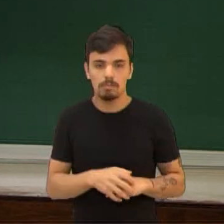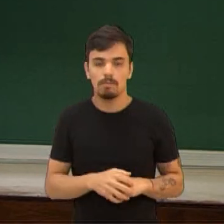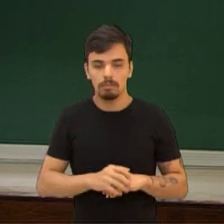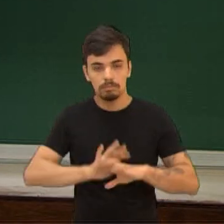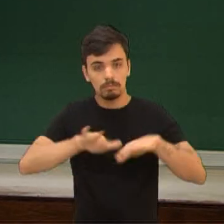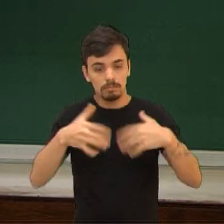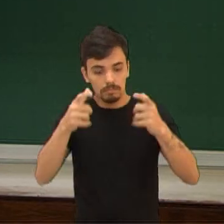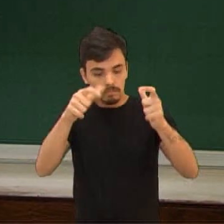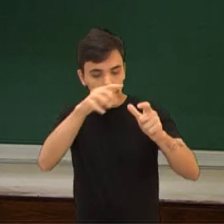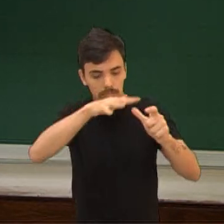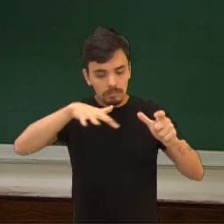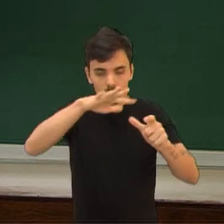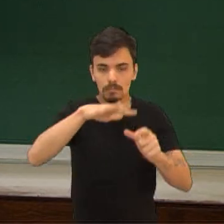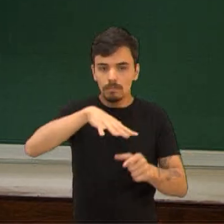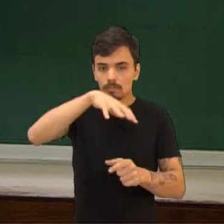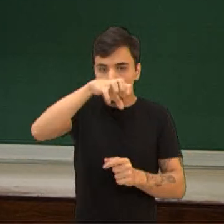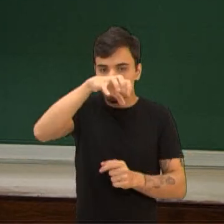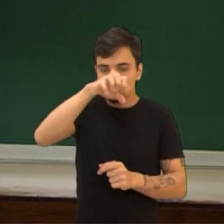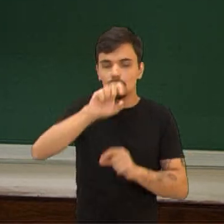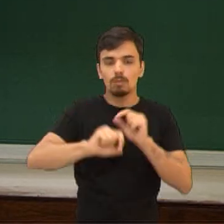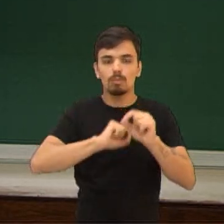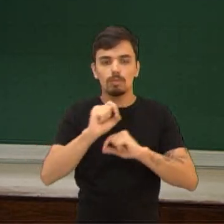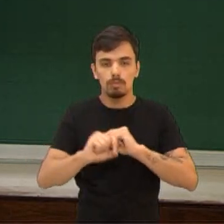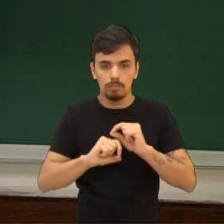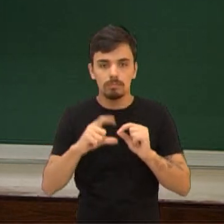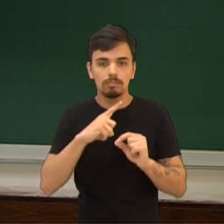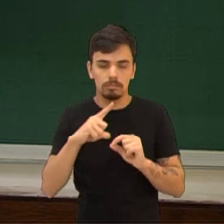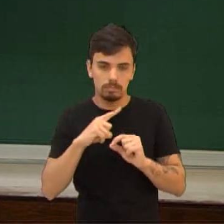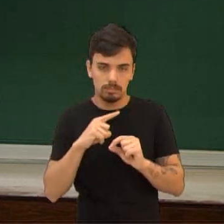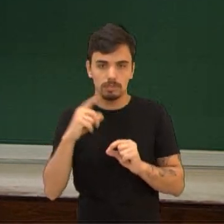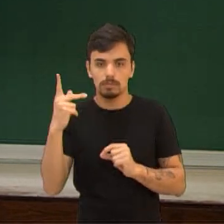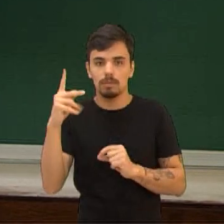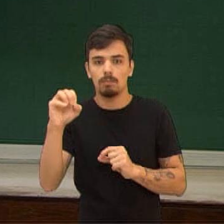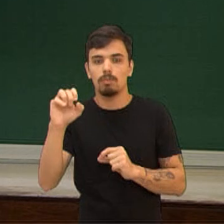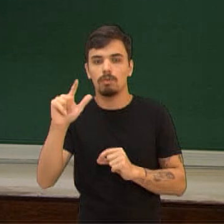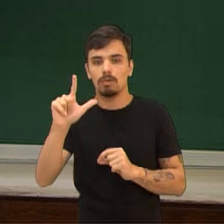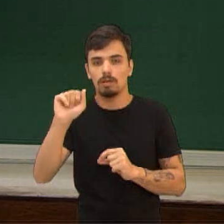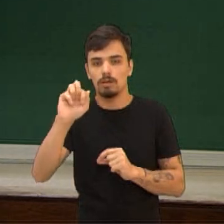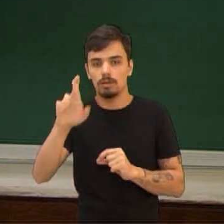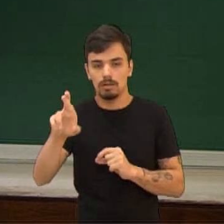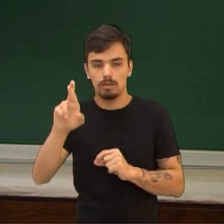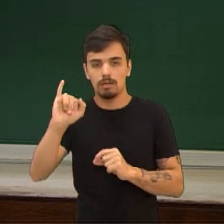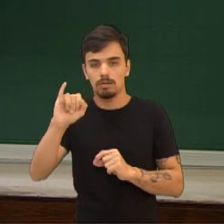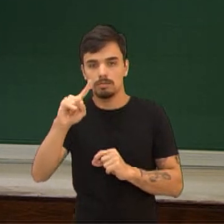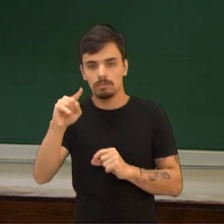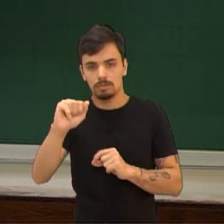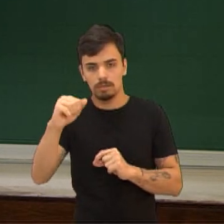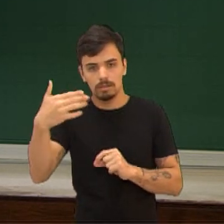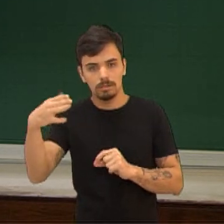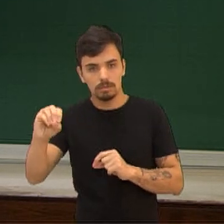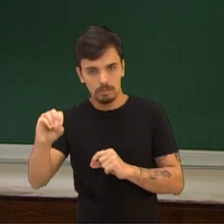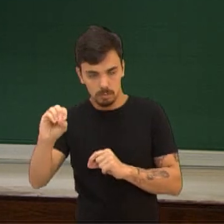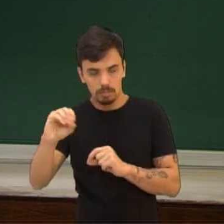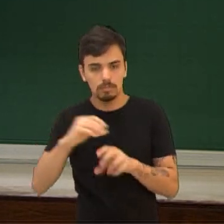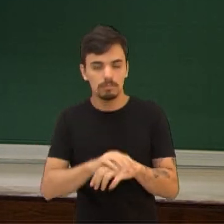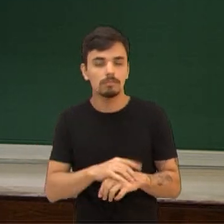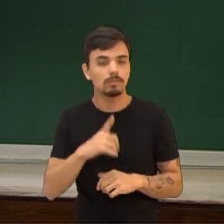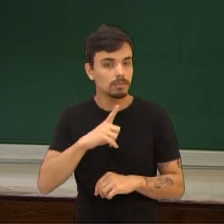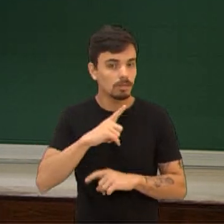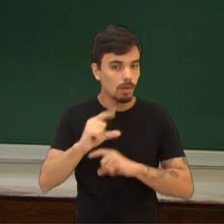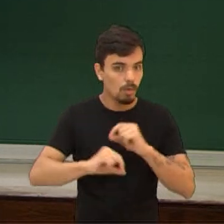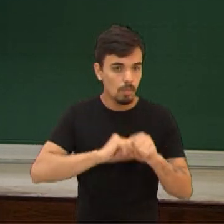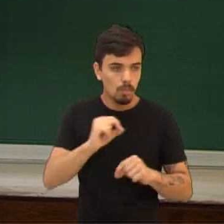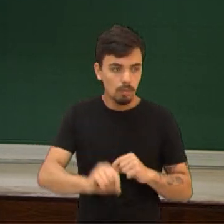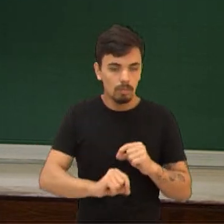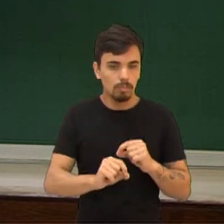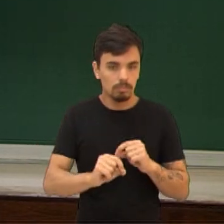Essa região do ar que conduz, que houve uma polarização, né, que estabelece uma